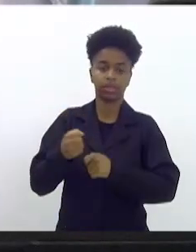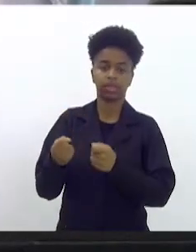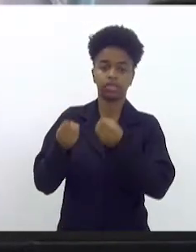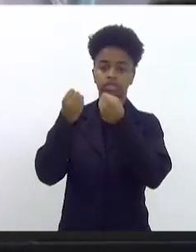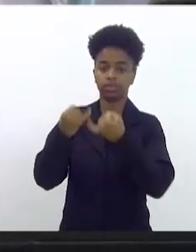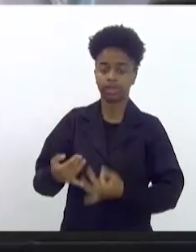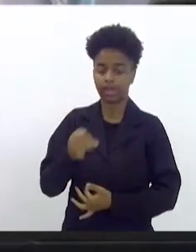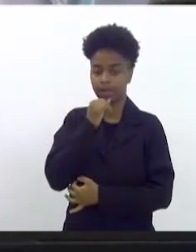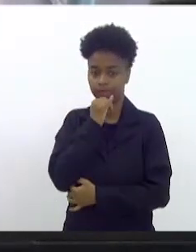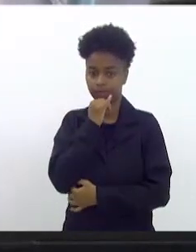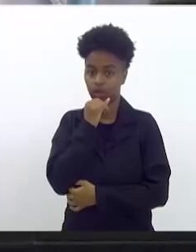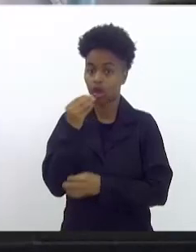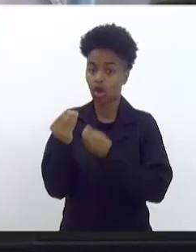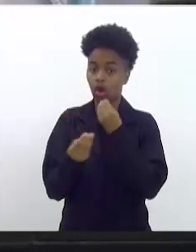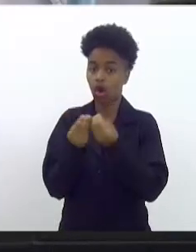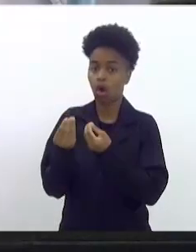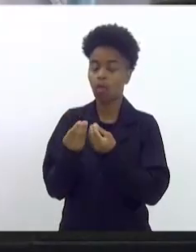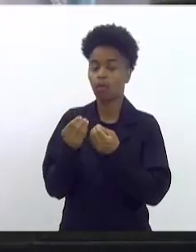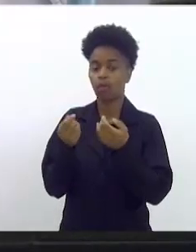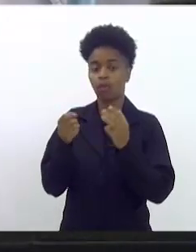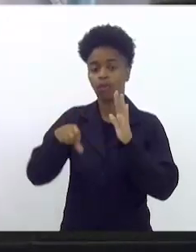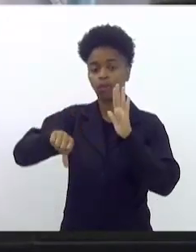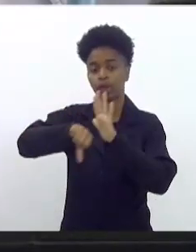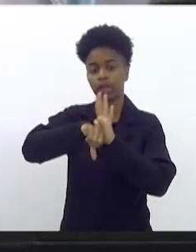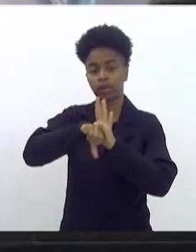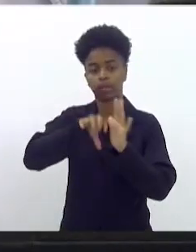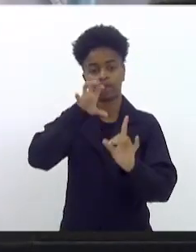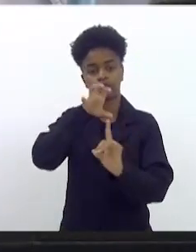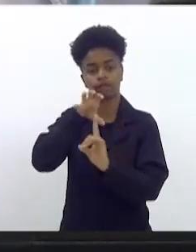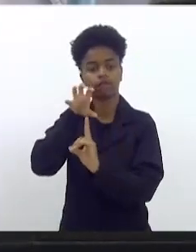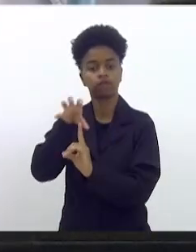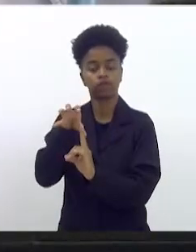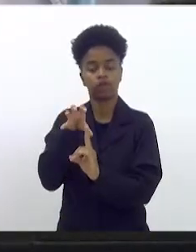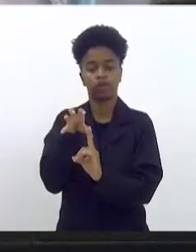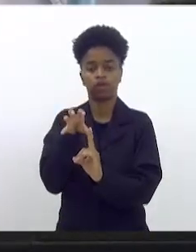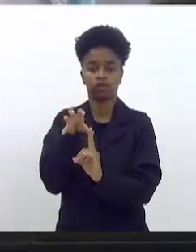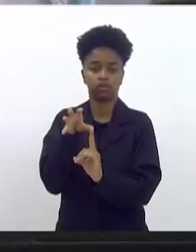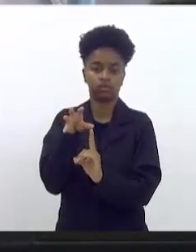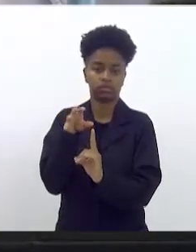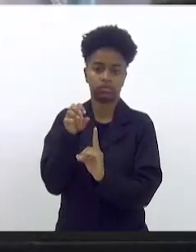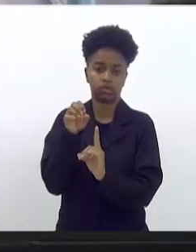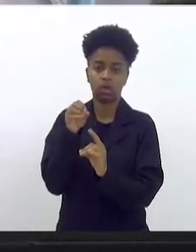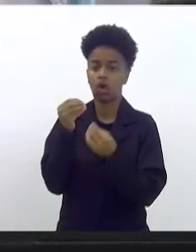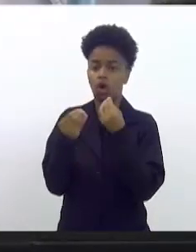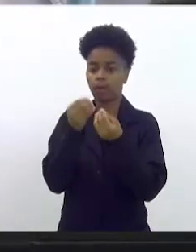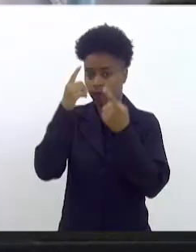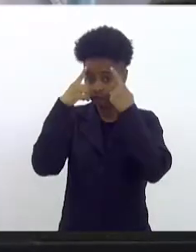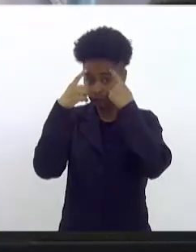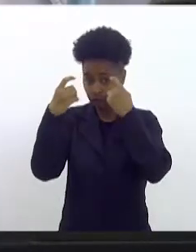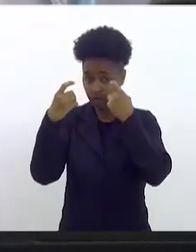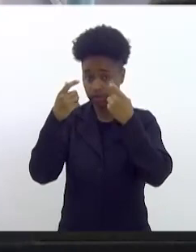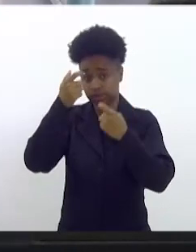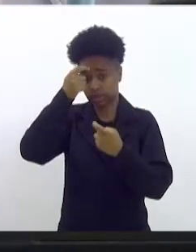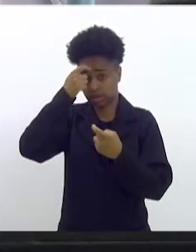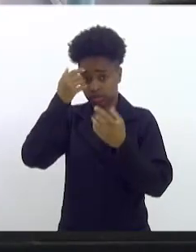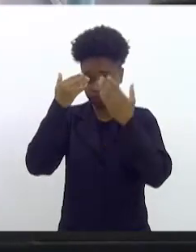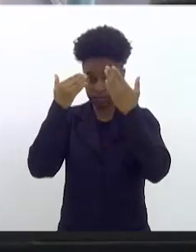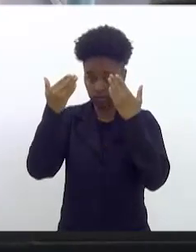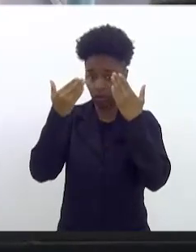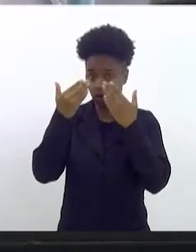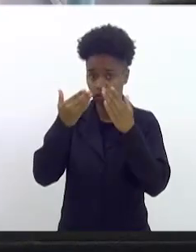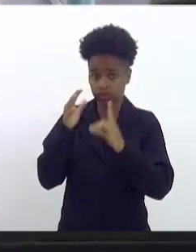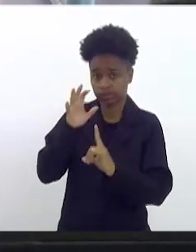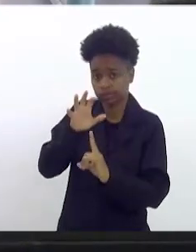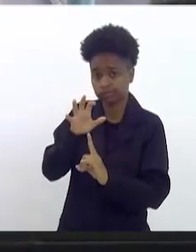impacto desse crime na questão da questão da violência psicológica, né? Acho que a